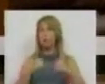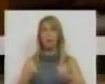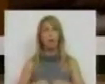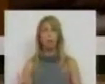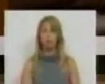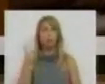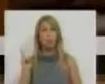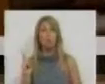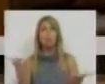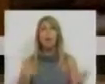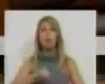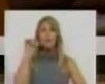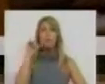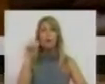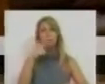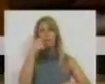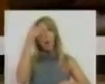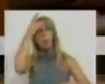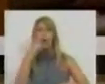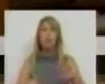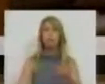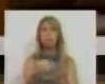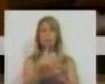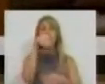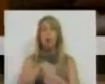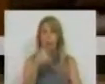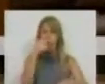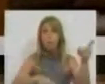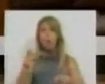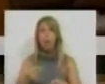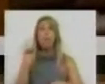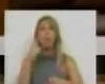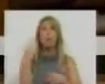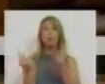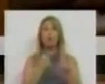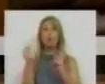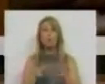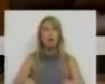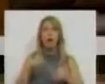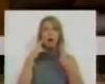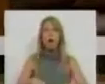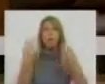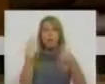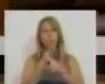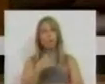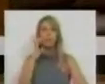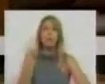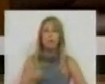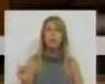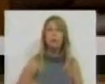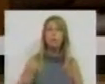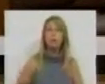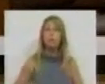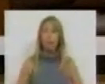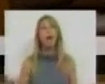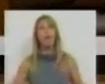foi referendado pelos povos, nem tampouco a sua discussão existiu na esfera pública, por mais tentativas que fossem feitas, e elas foram